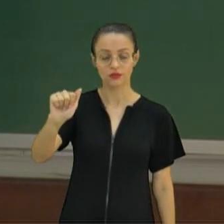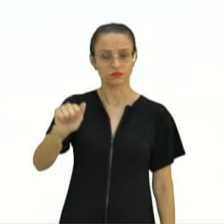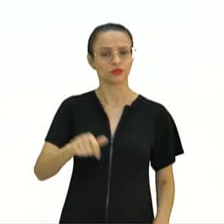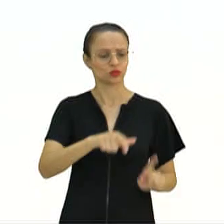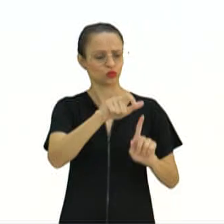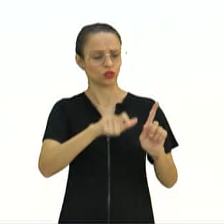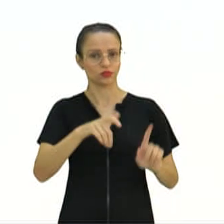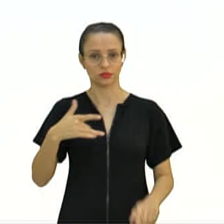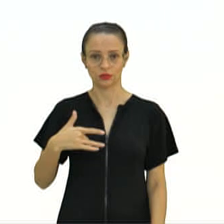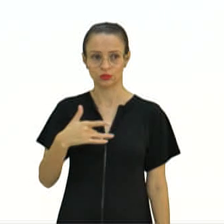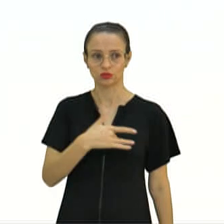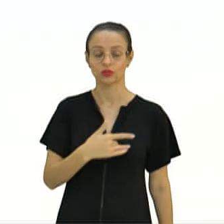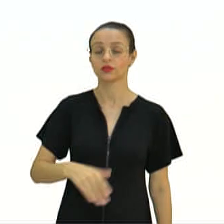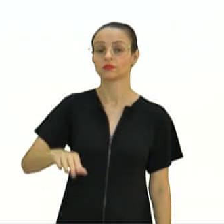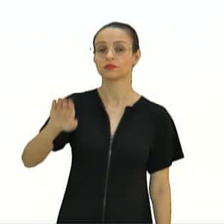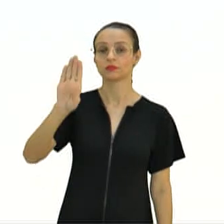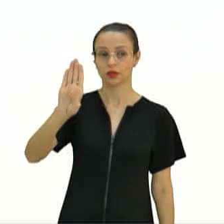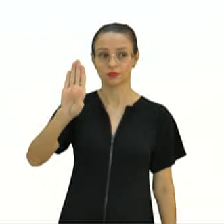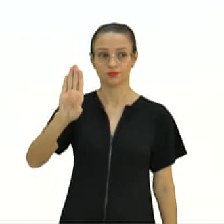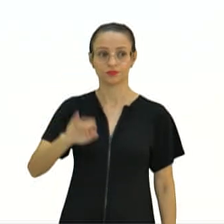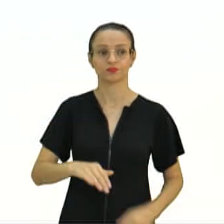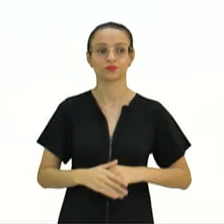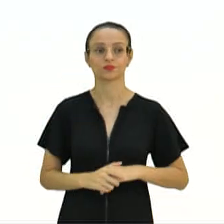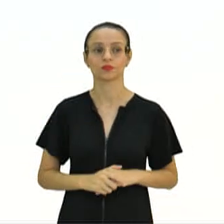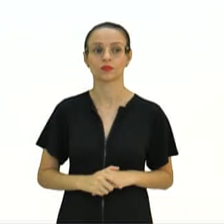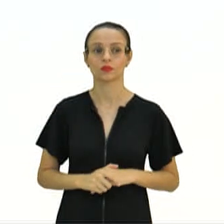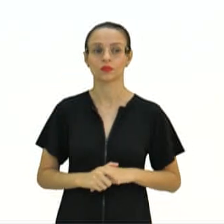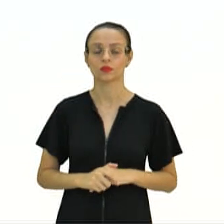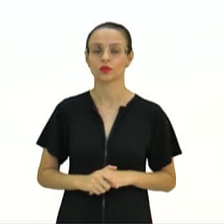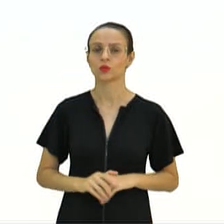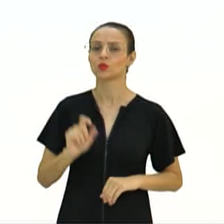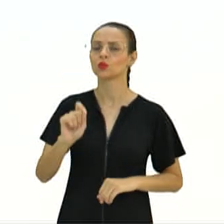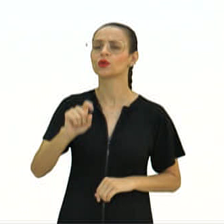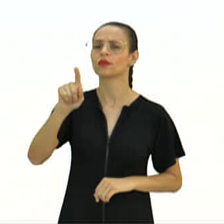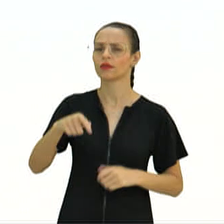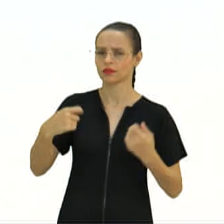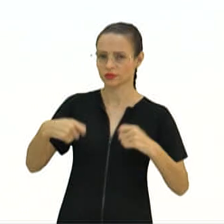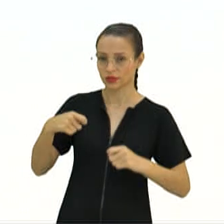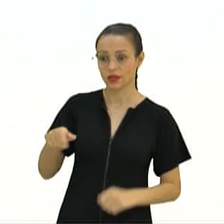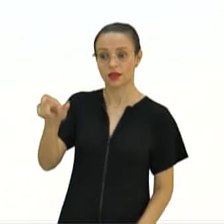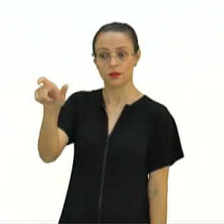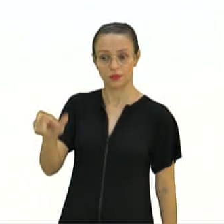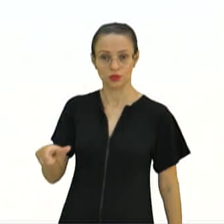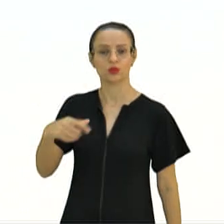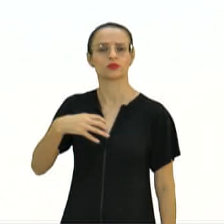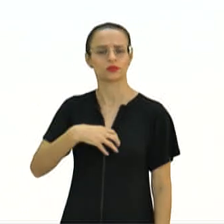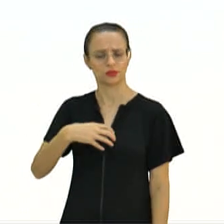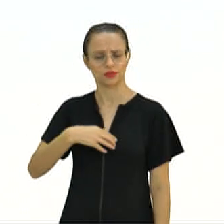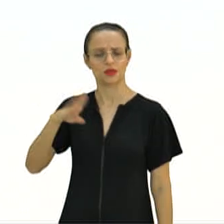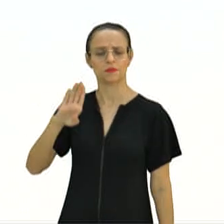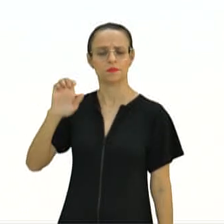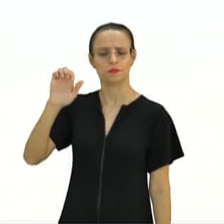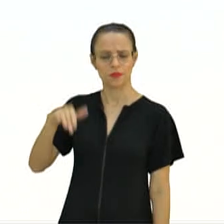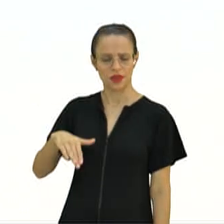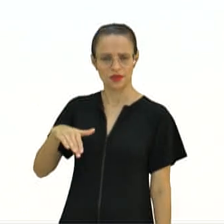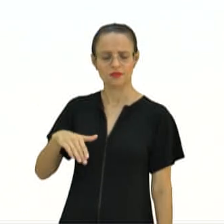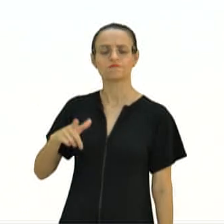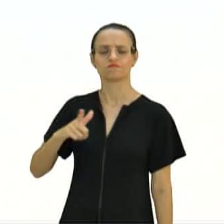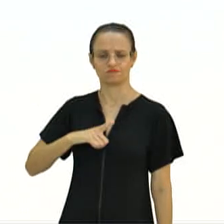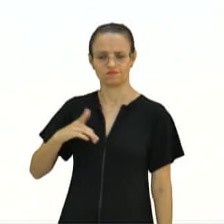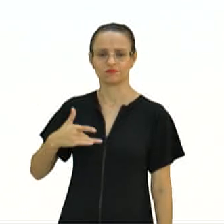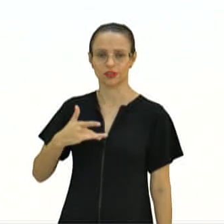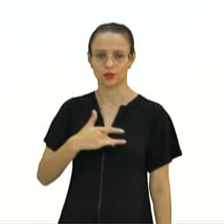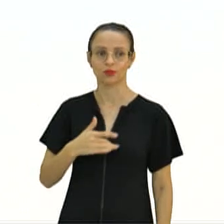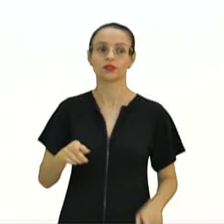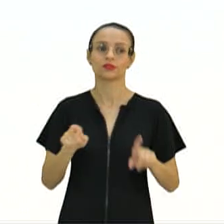sujeito. Do segundo enunciado, letra B. O que é necessário? Que a pessoa sinta-se bem com saúde.